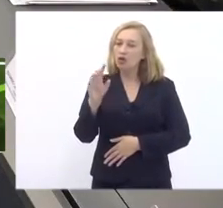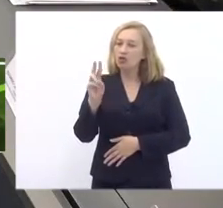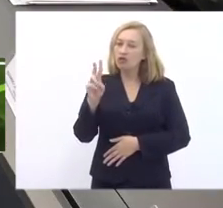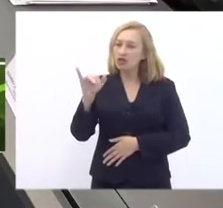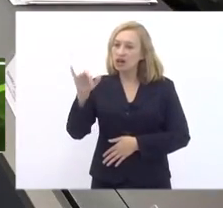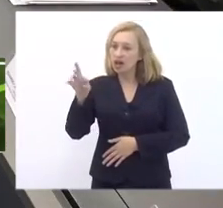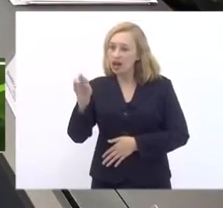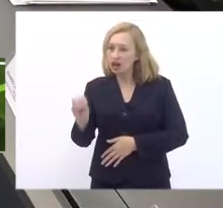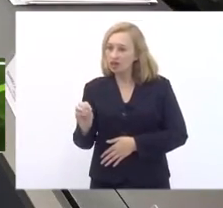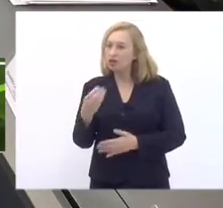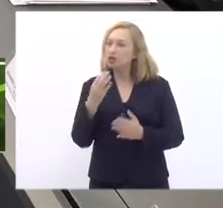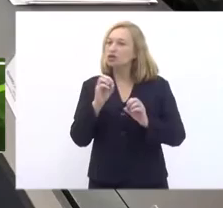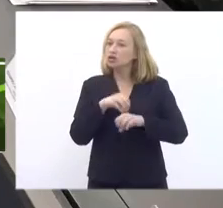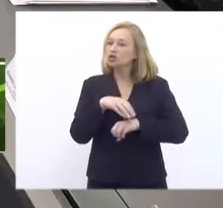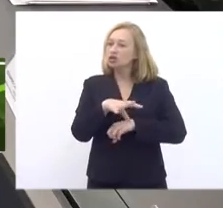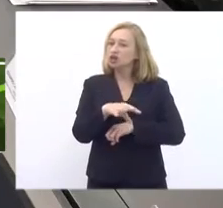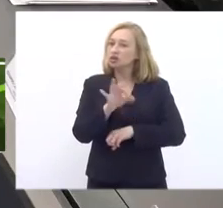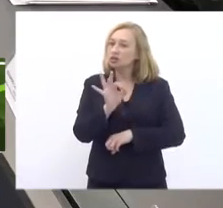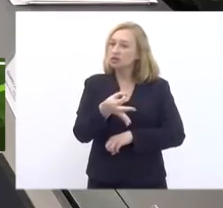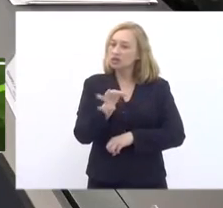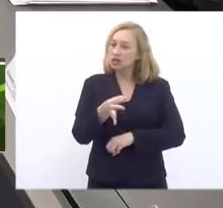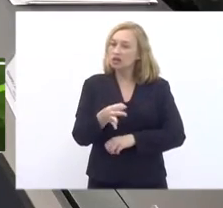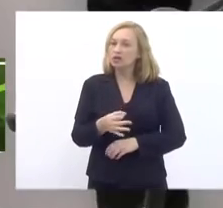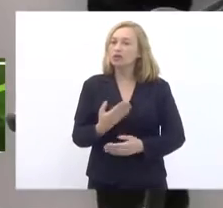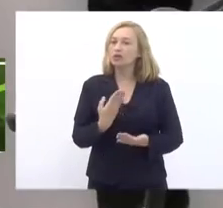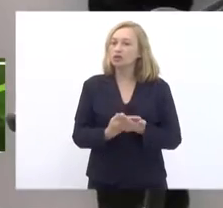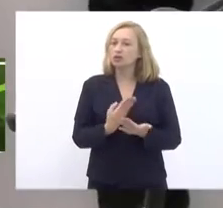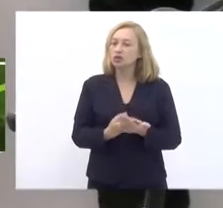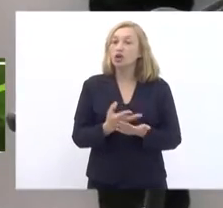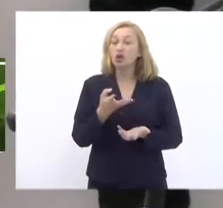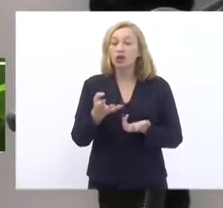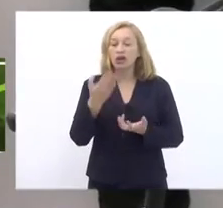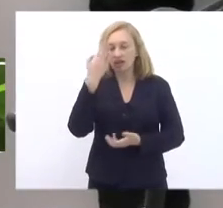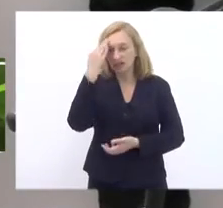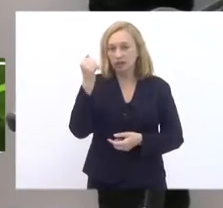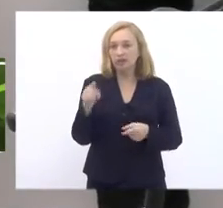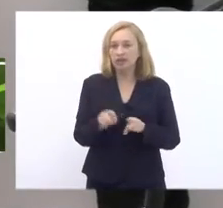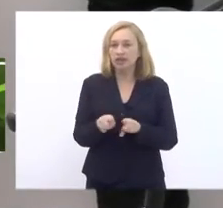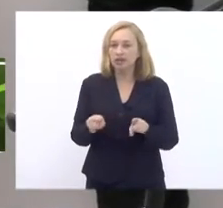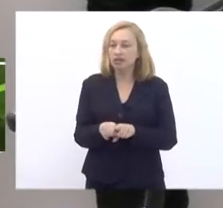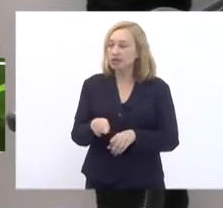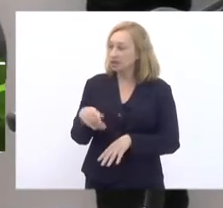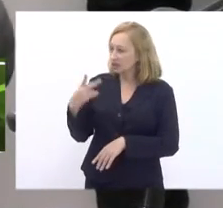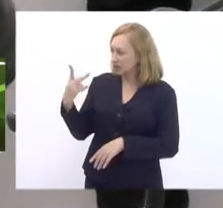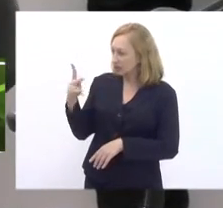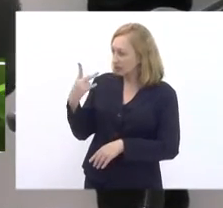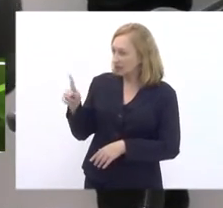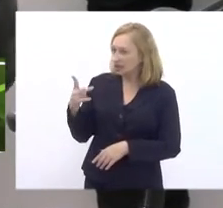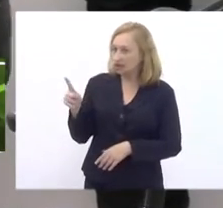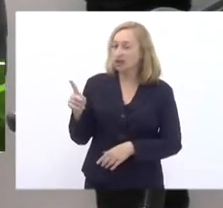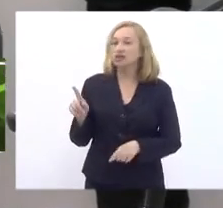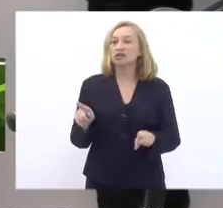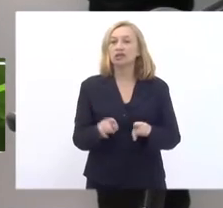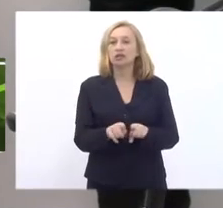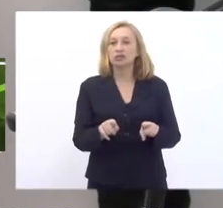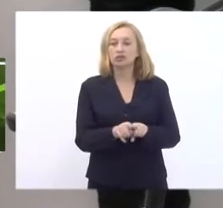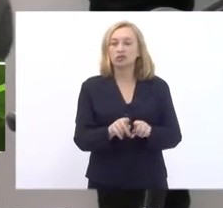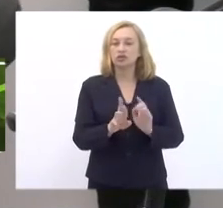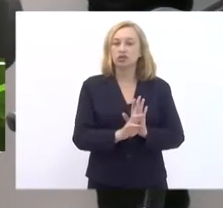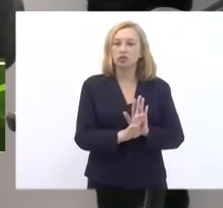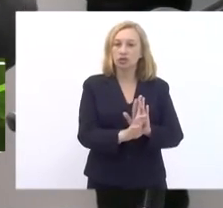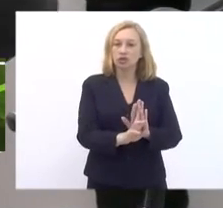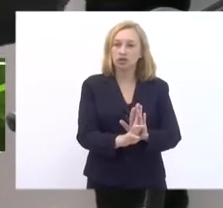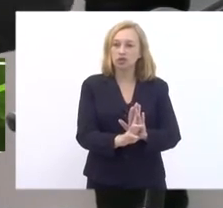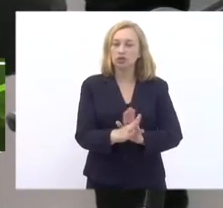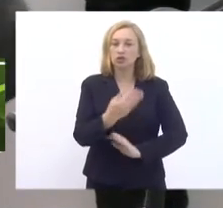Estava estudando um indicador específico. Então, eu queria também saber, né, tanto dele quanto dos